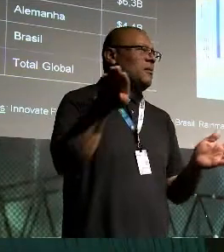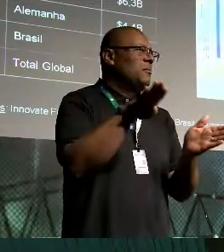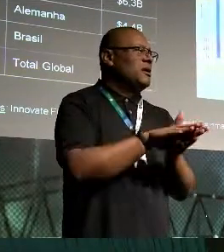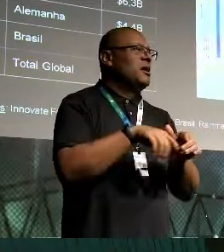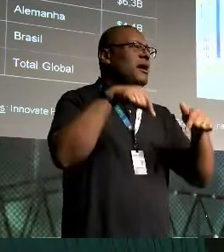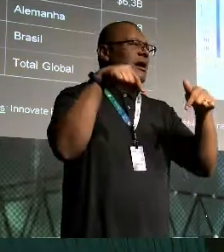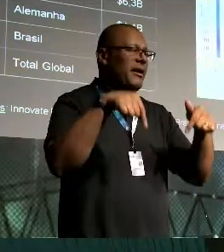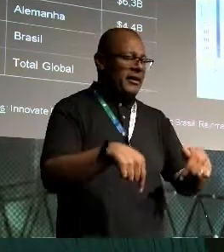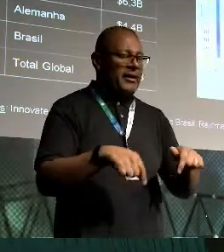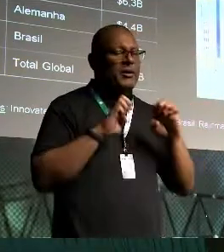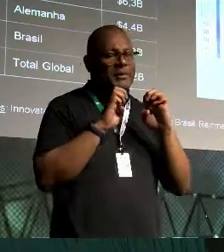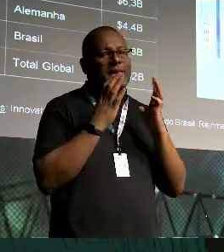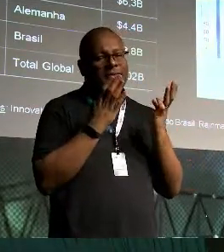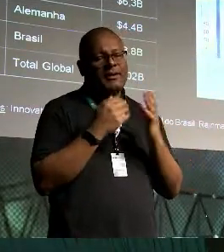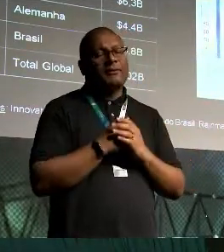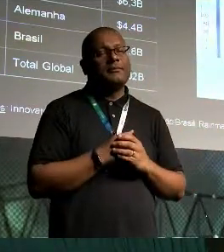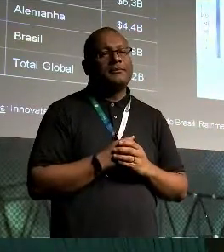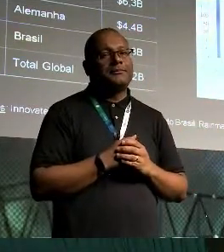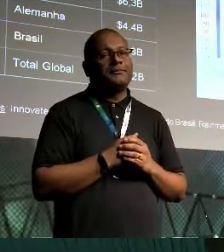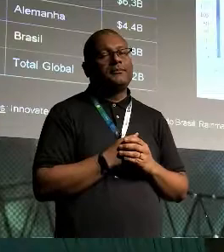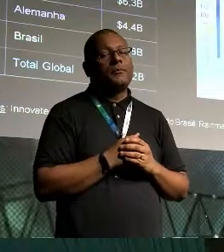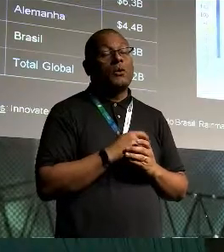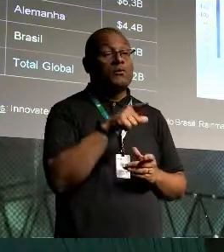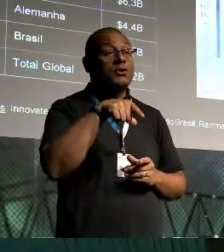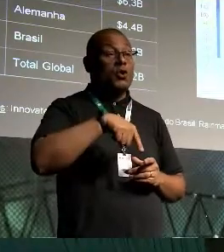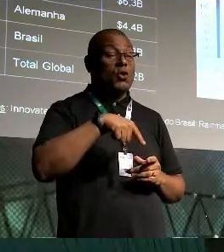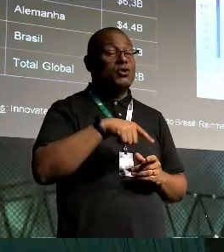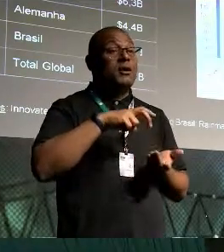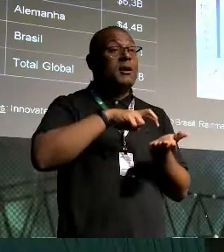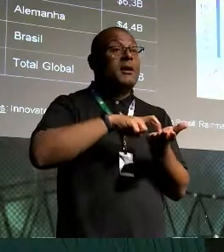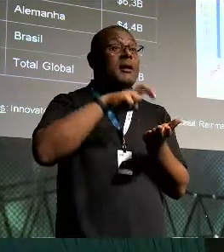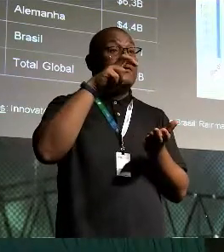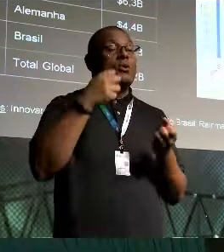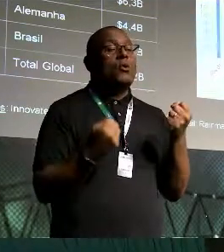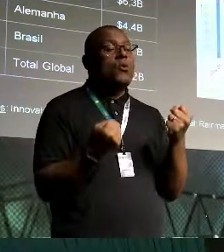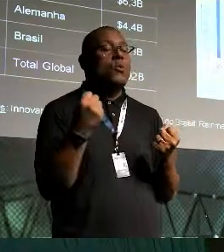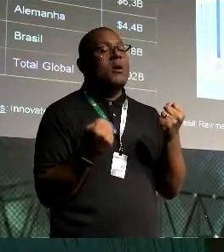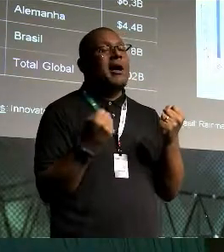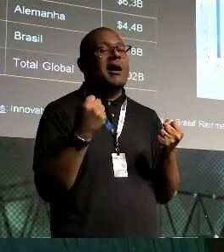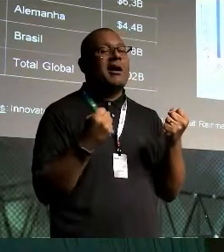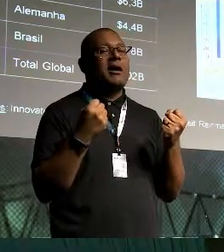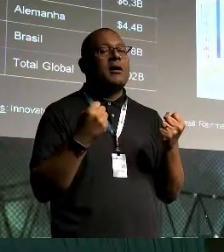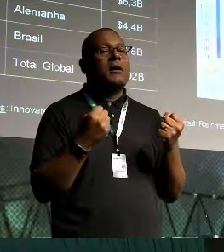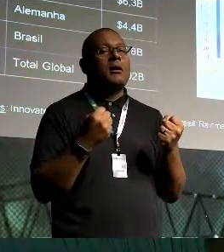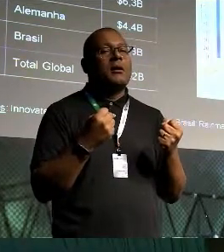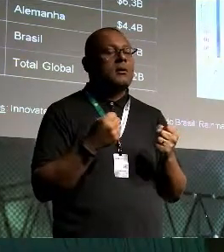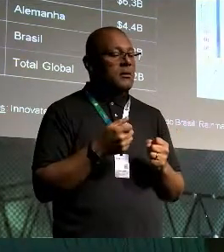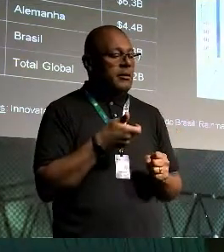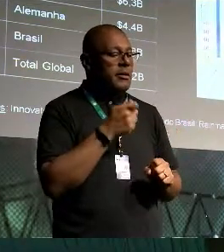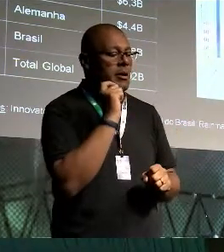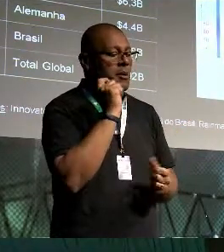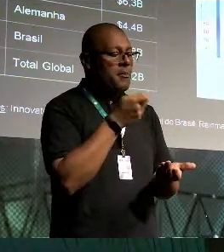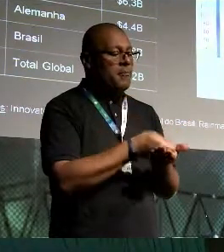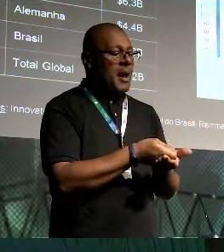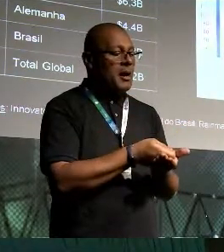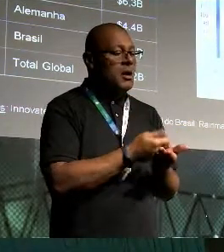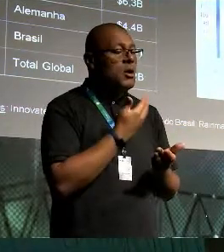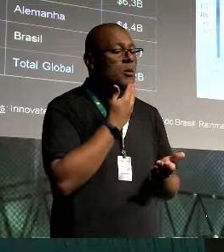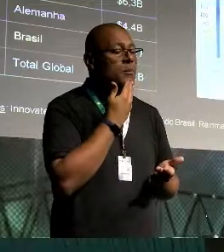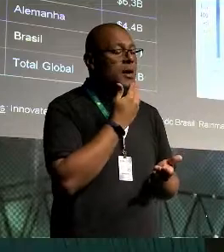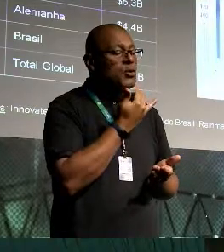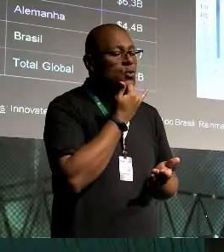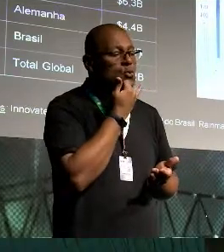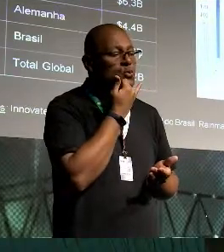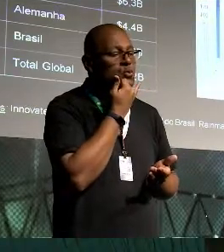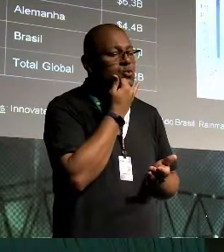chegar até o evento. Então, você hoje se levanta de um carro depois que você chega no seu destino e você pede desculpa